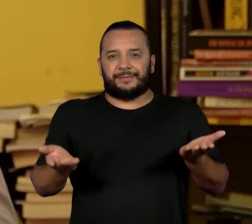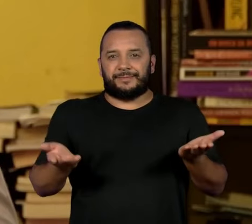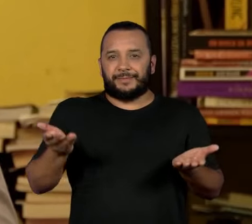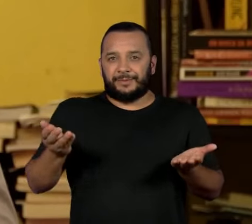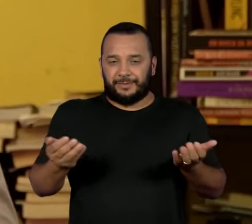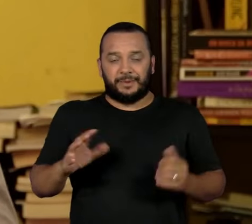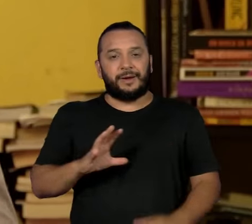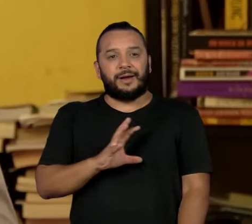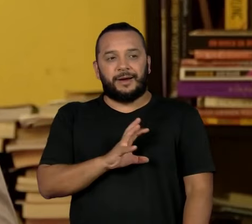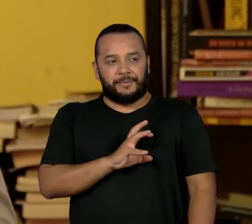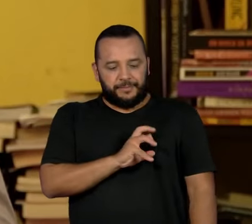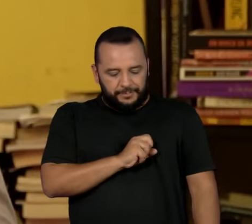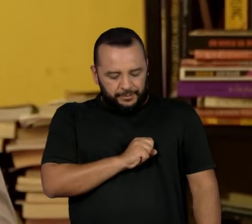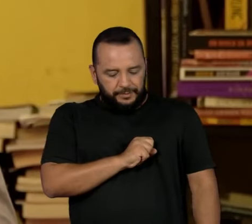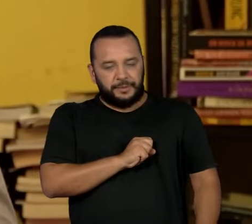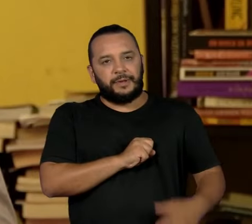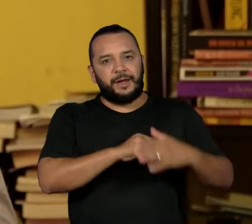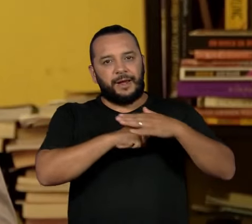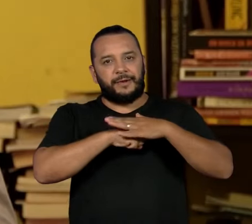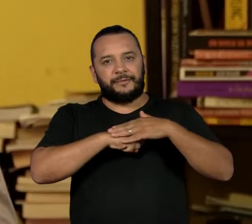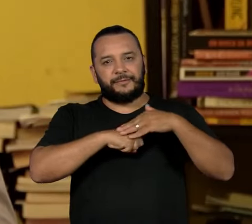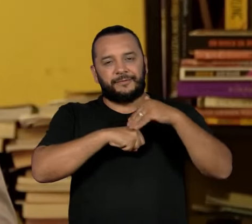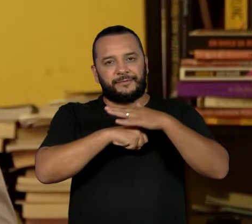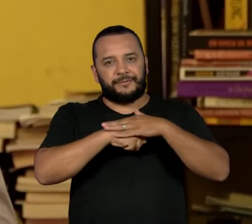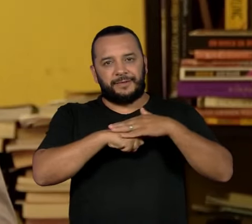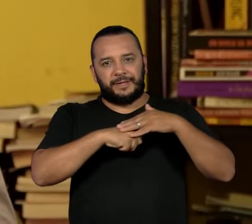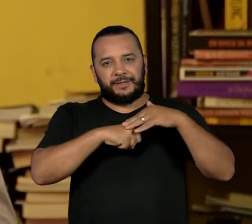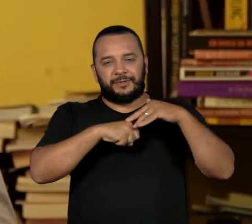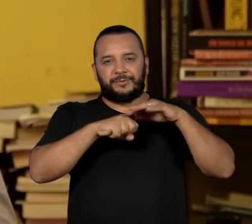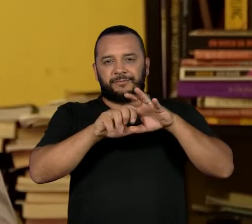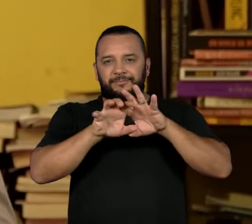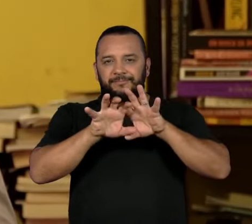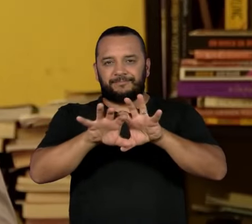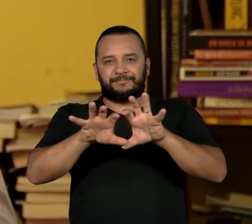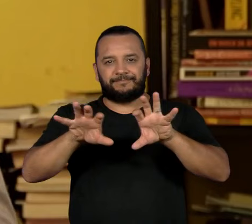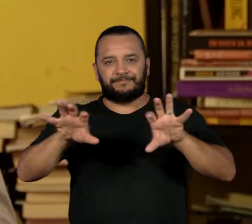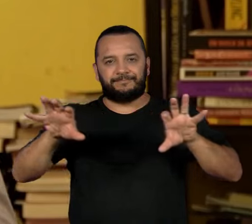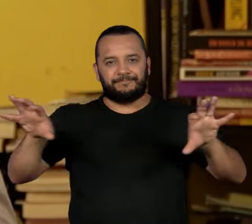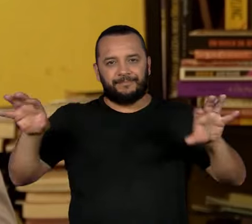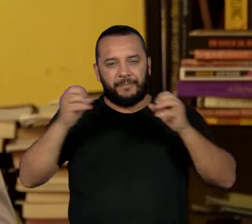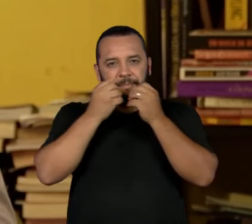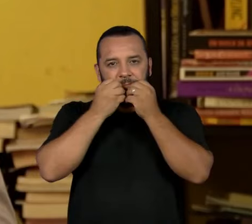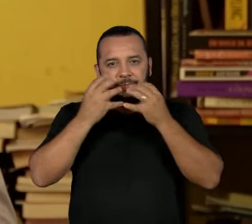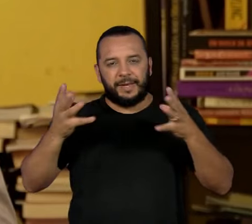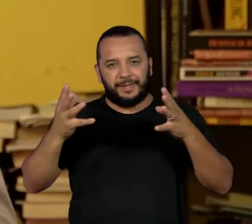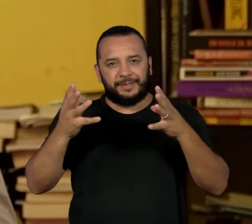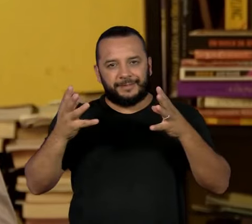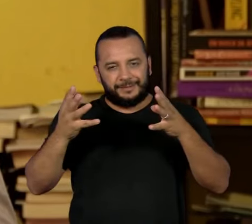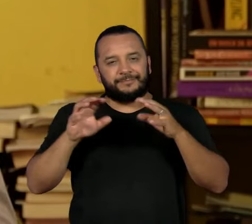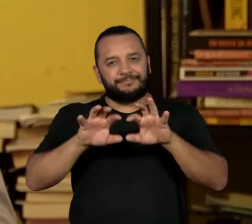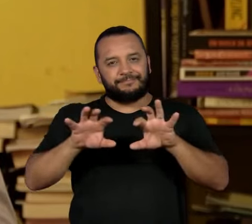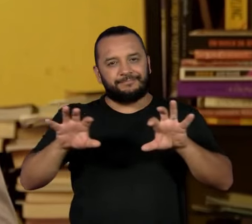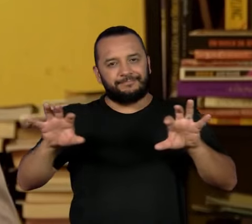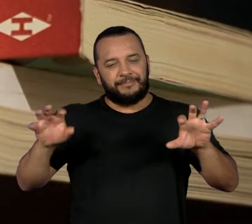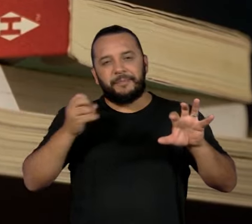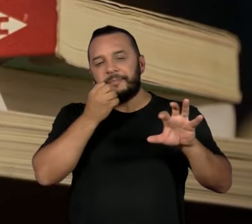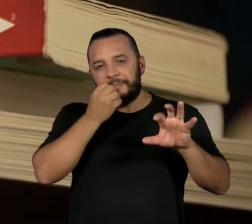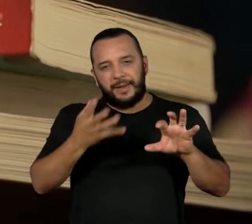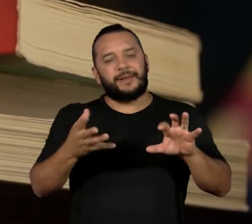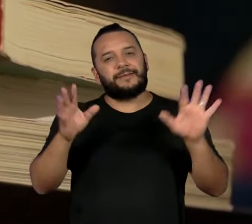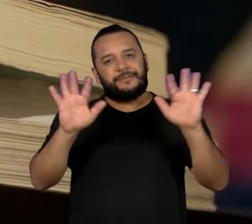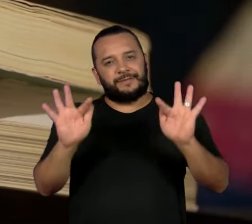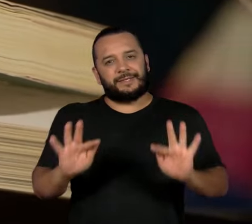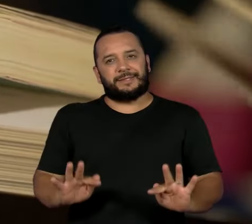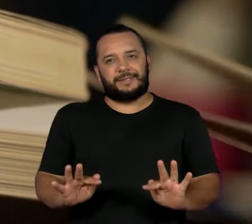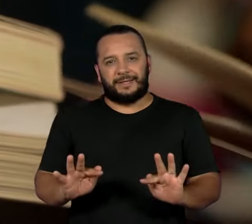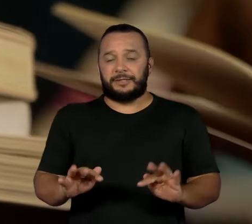palavras, amor, afeto, catalisador de bem-estar, catalisador de felicidade. Por